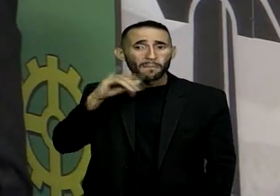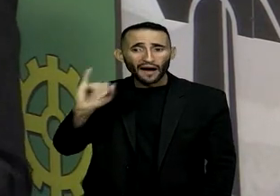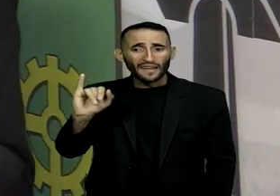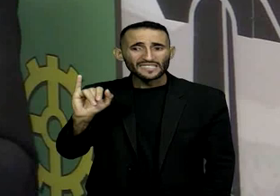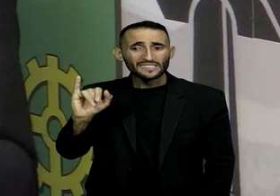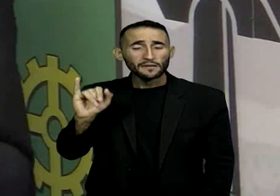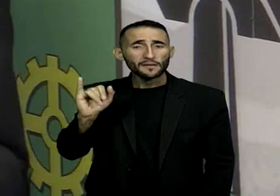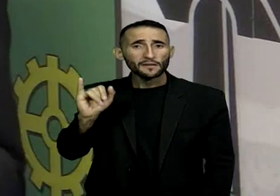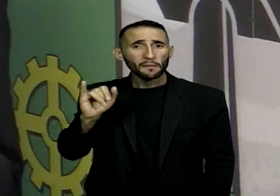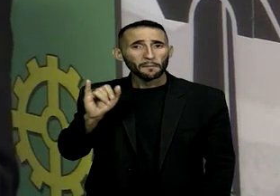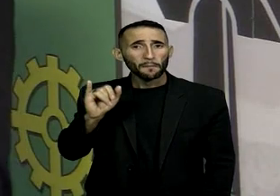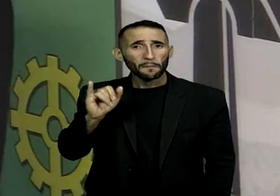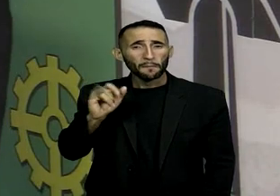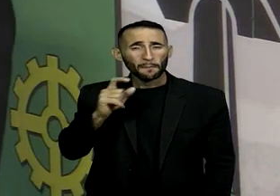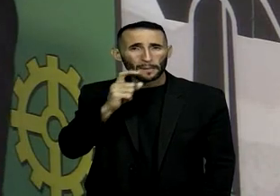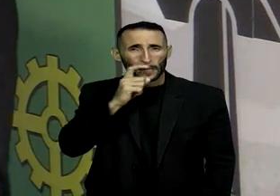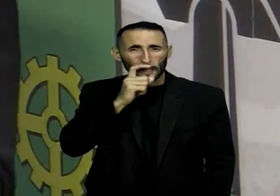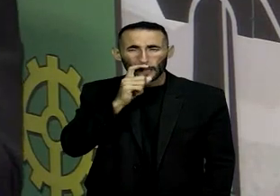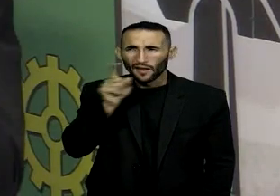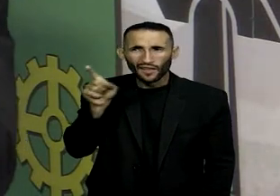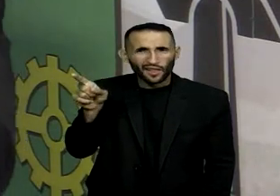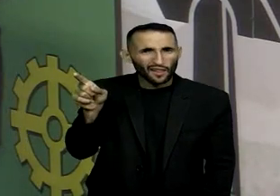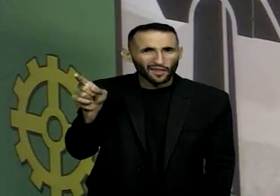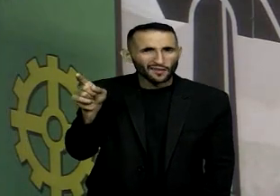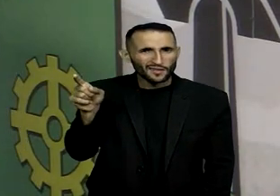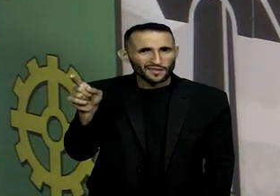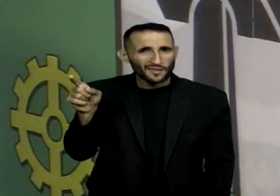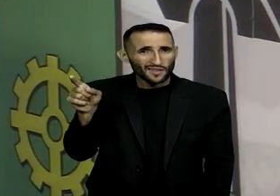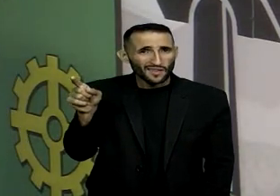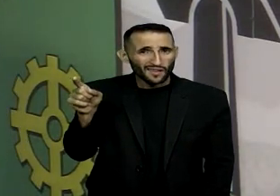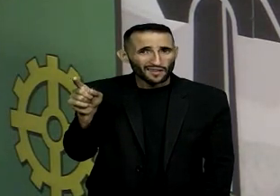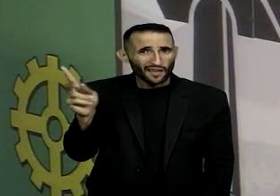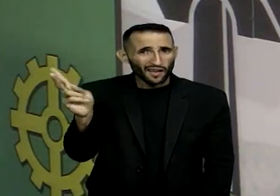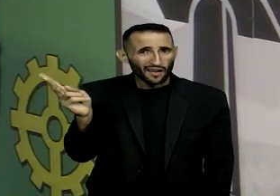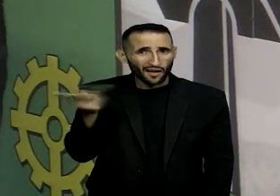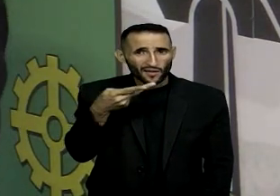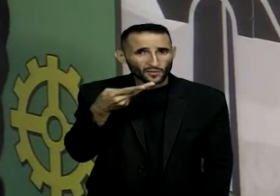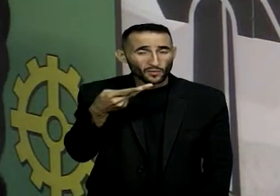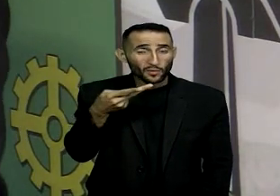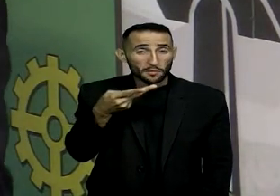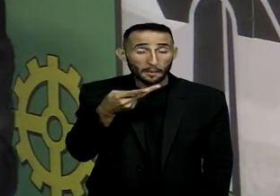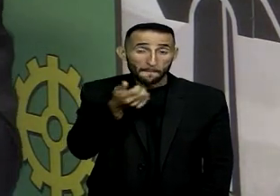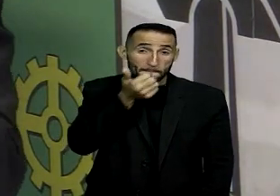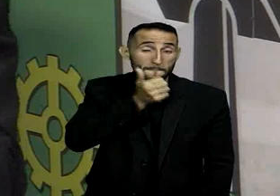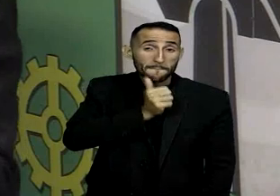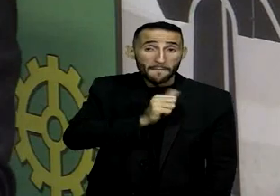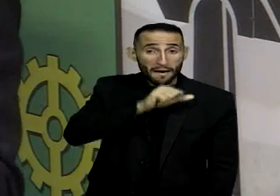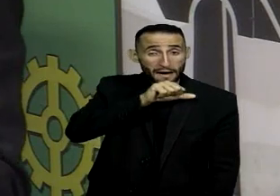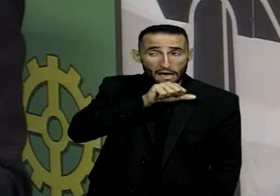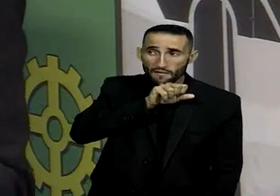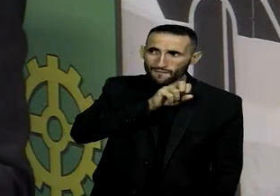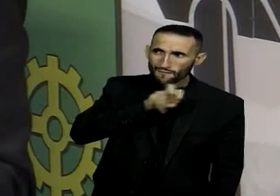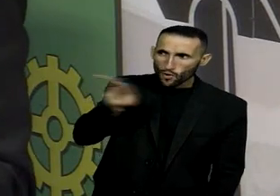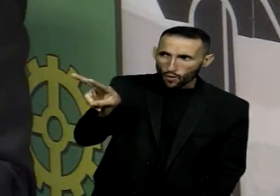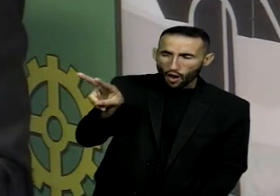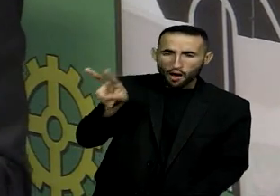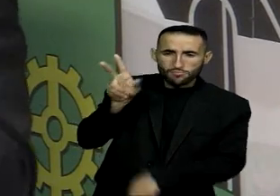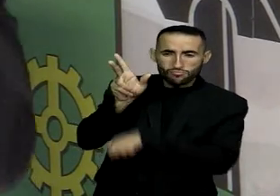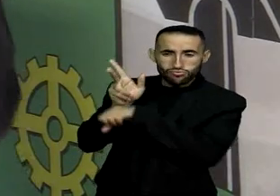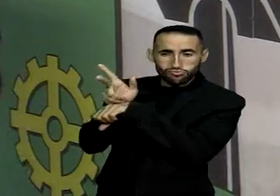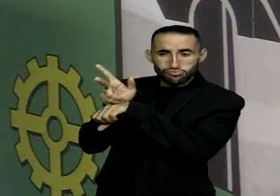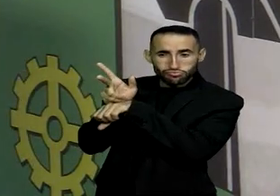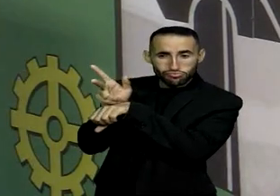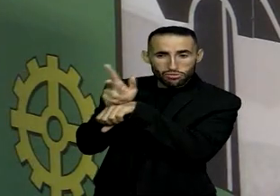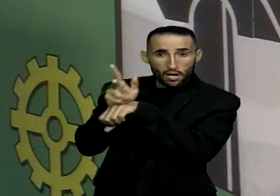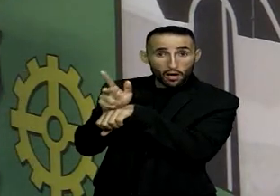tendo uma prova de vídeo e a mãe gravando, já era uma questão de punidade, de